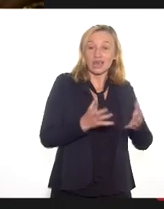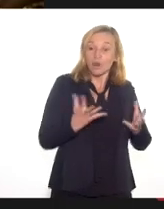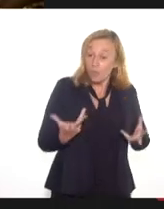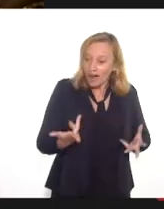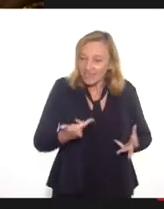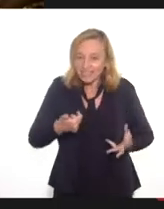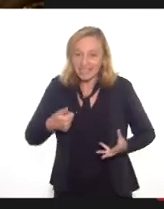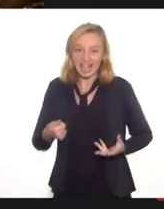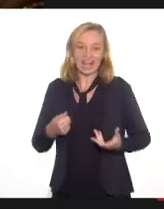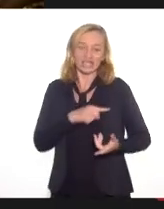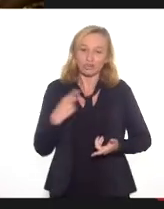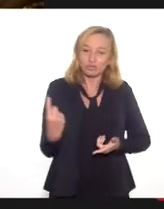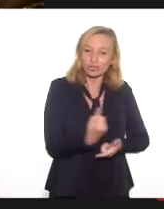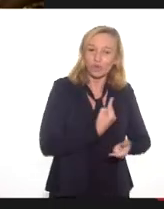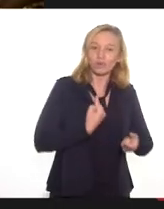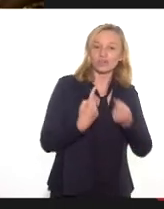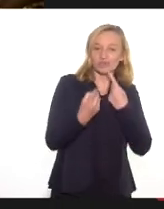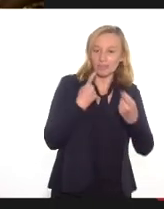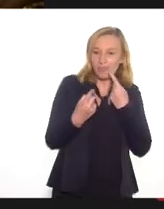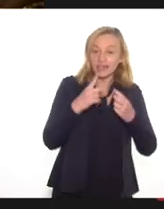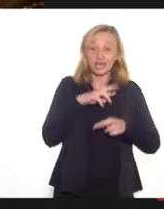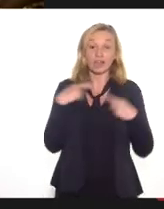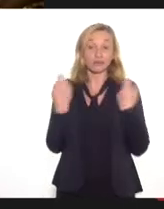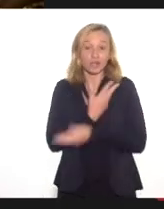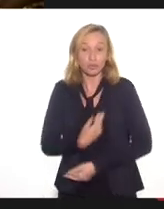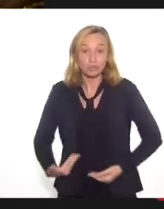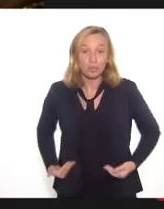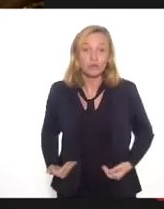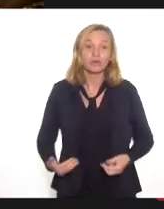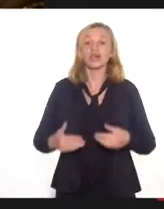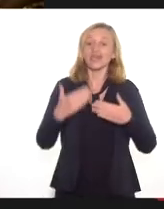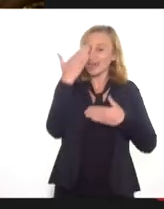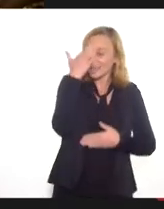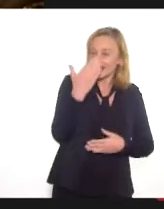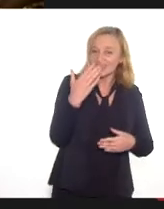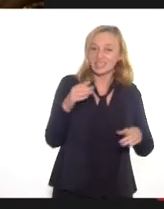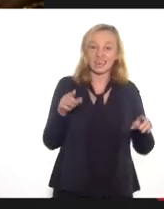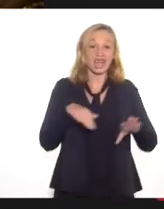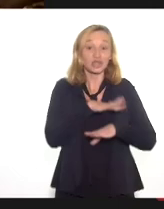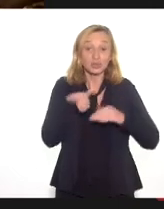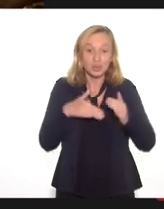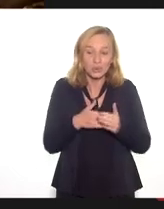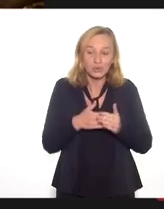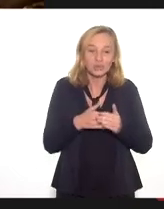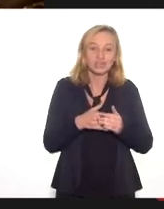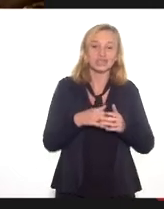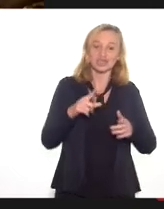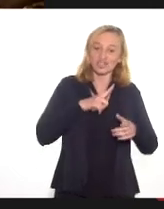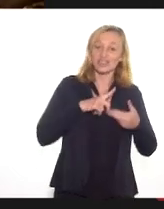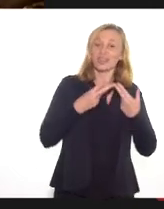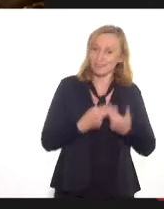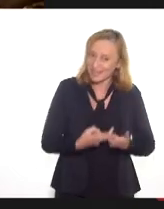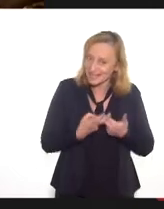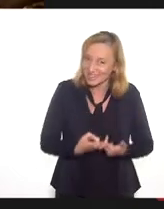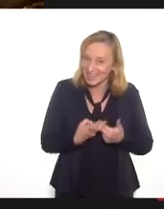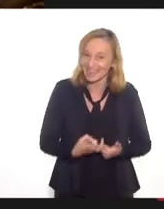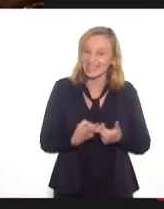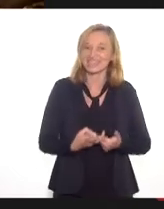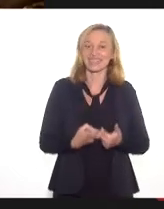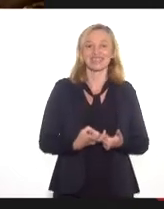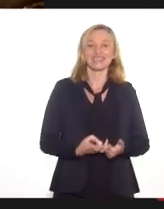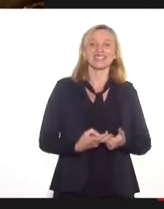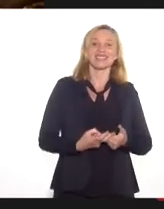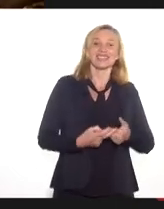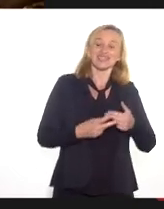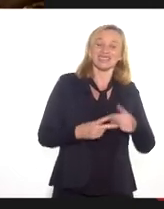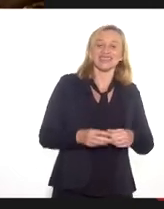qualificada o nosso debate a nossa audiência pública e agradecer a todos aqueles e aquelas que tiveram paciência de acompanhar aí as nossas três